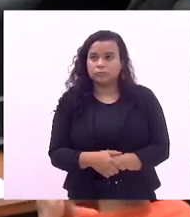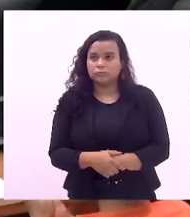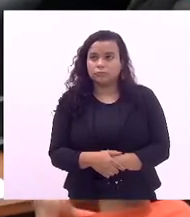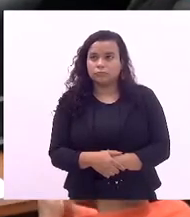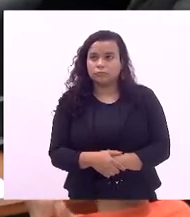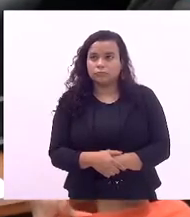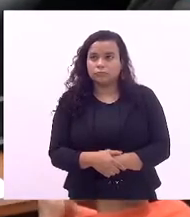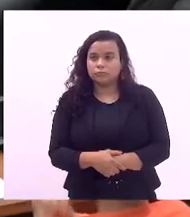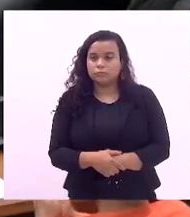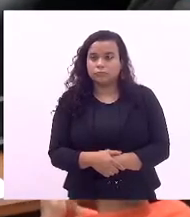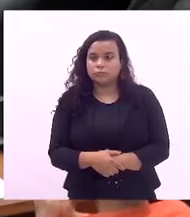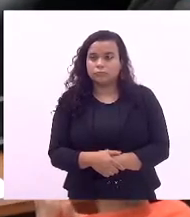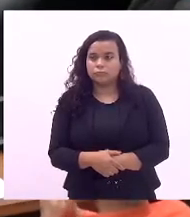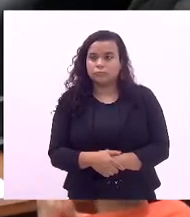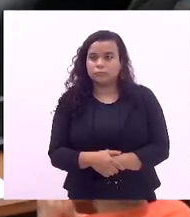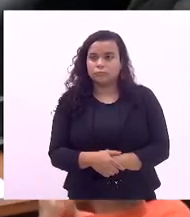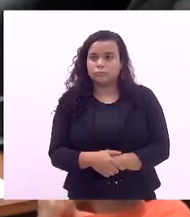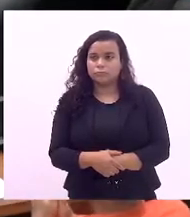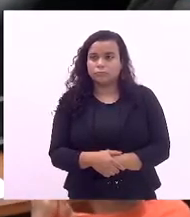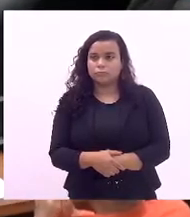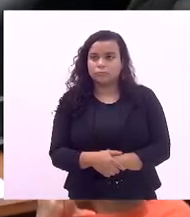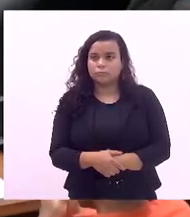E aí